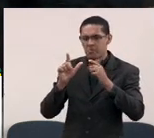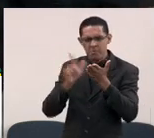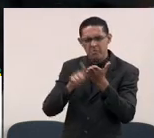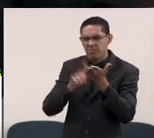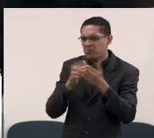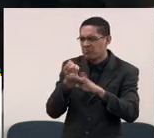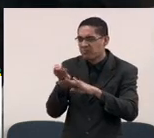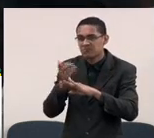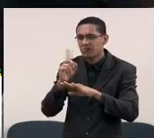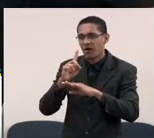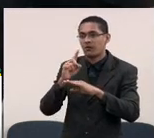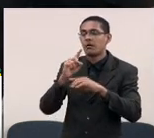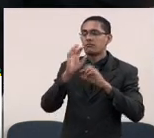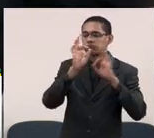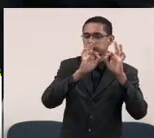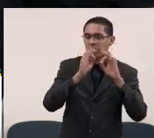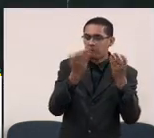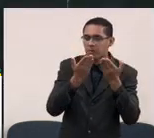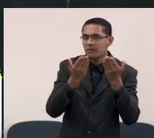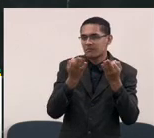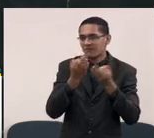no papel. Tá bom?